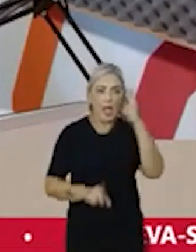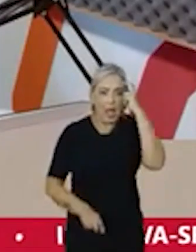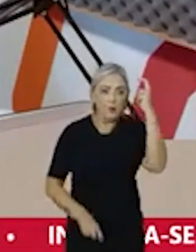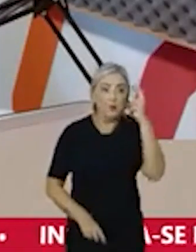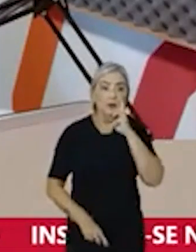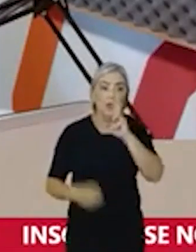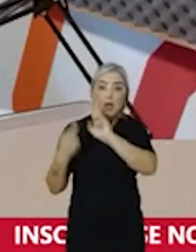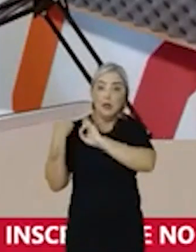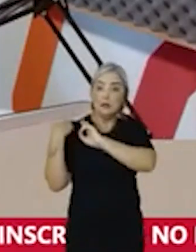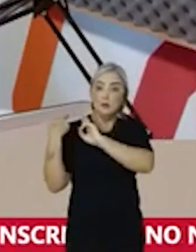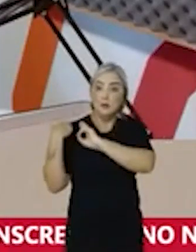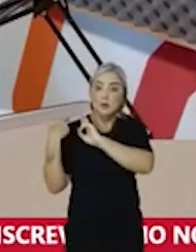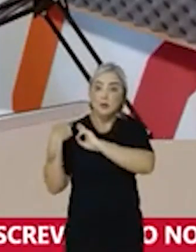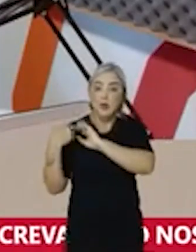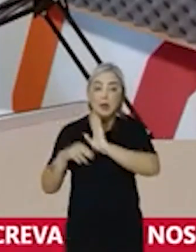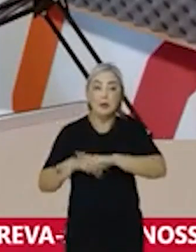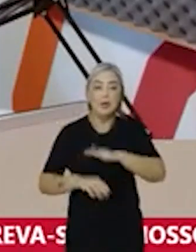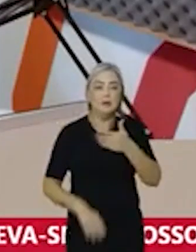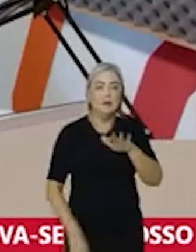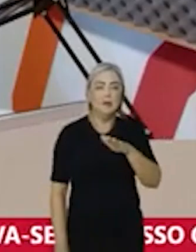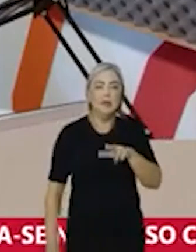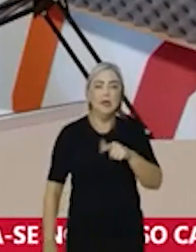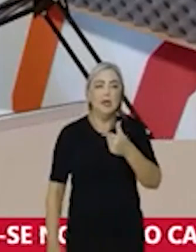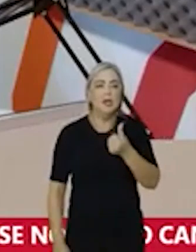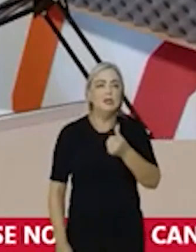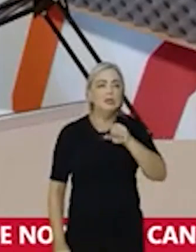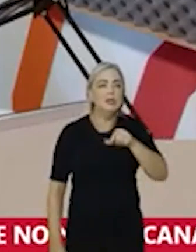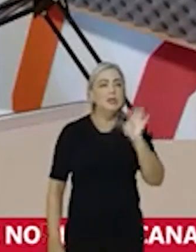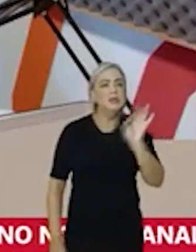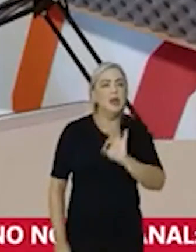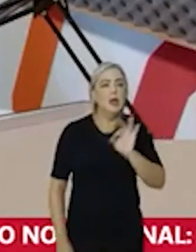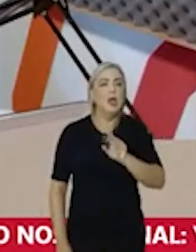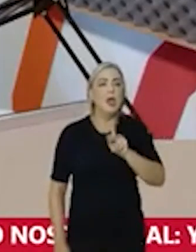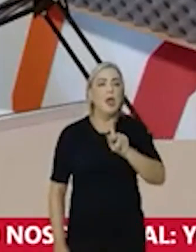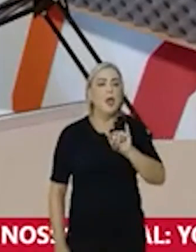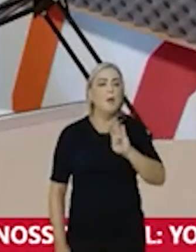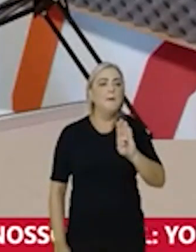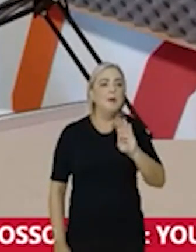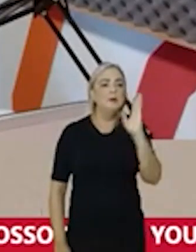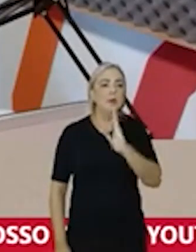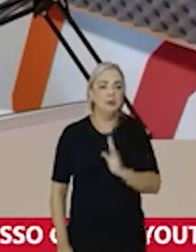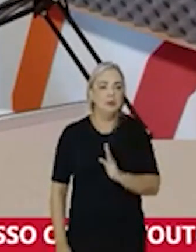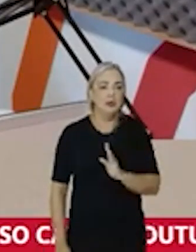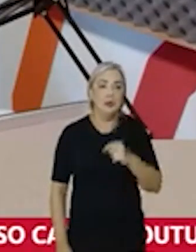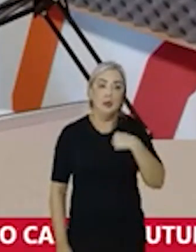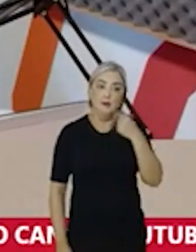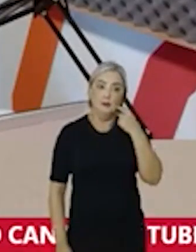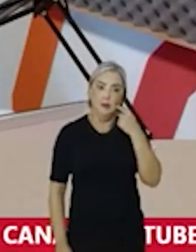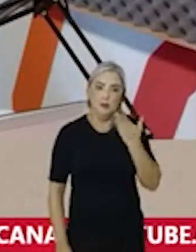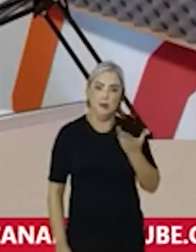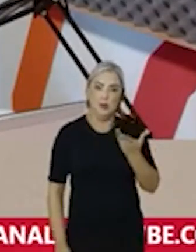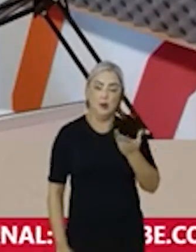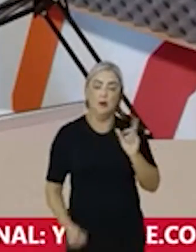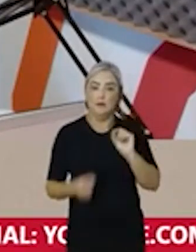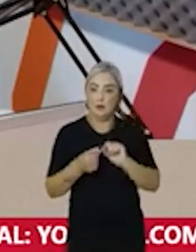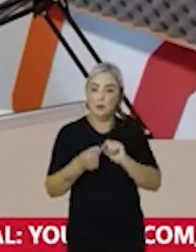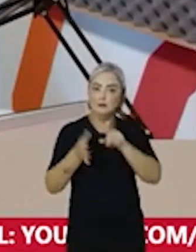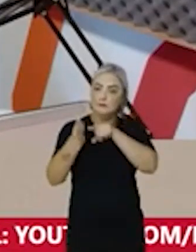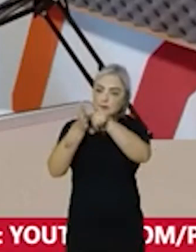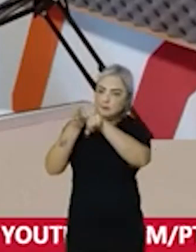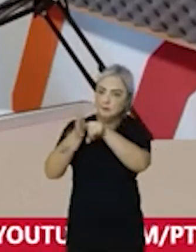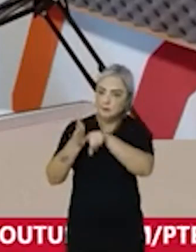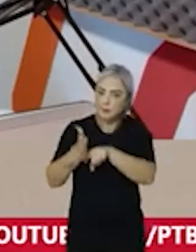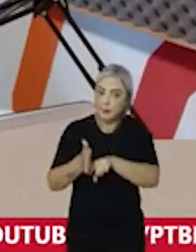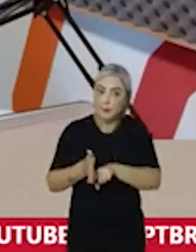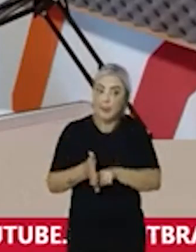é responsável mais ou menos por 6% do PIB brasileiro. E olhe que quando foi feita essa pesquisa